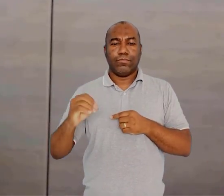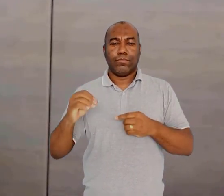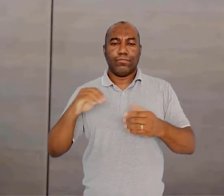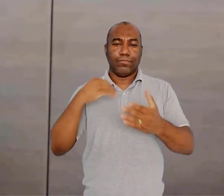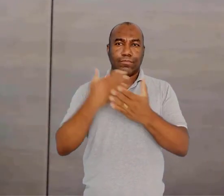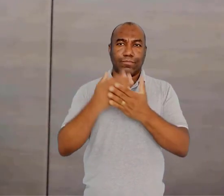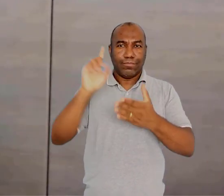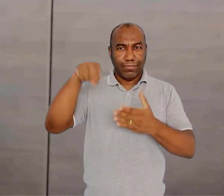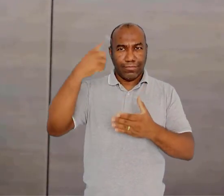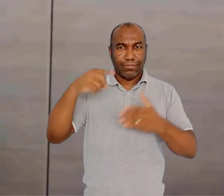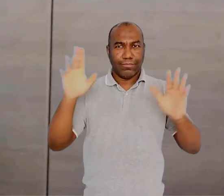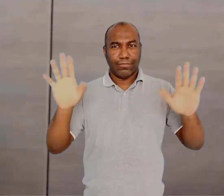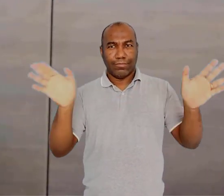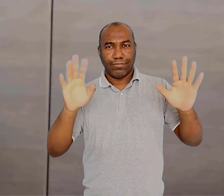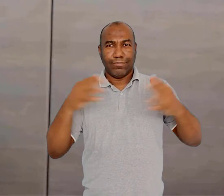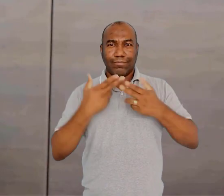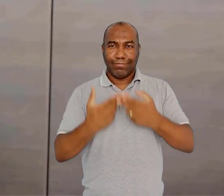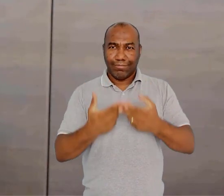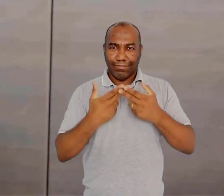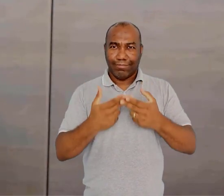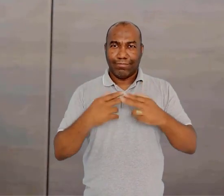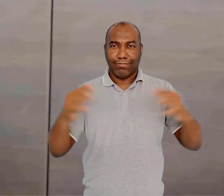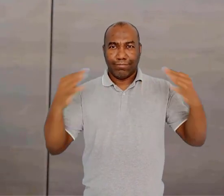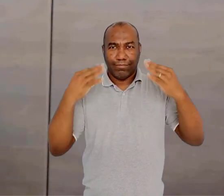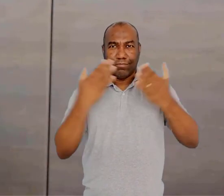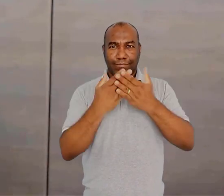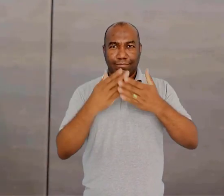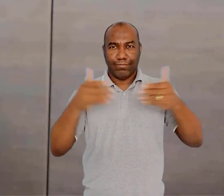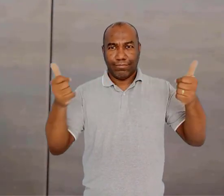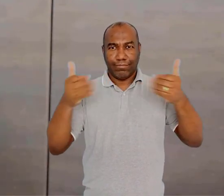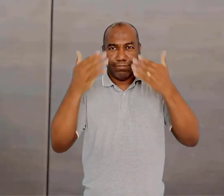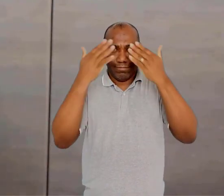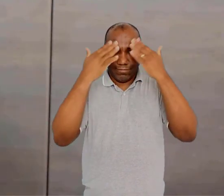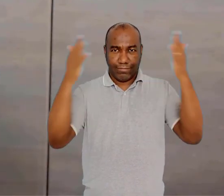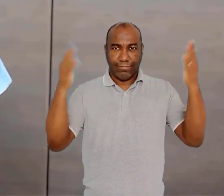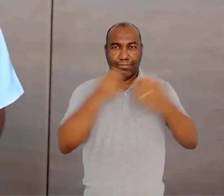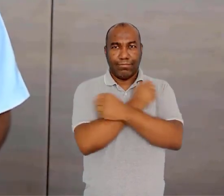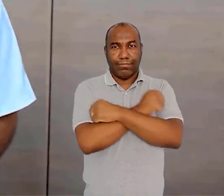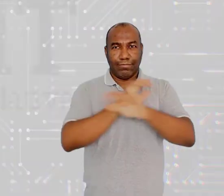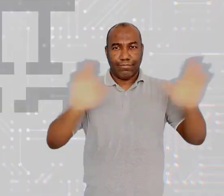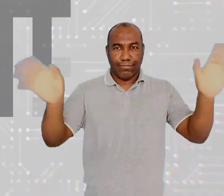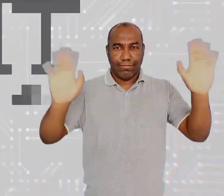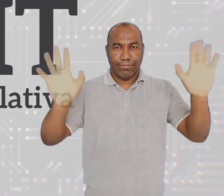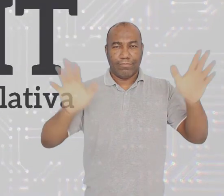a próxima, pessoal. Obrigado pela paciência também e por assistir a gente. Um abraço!